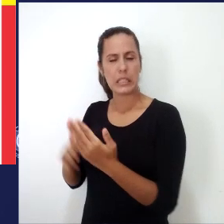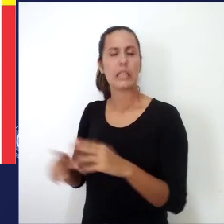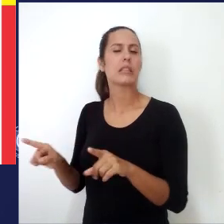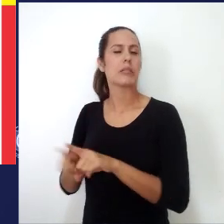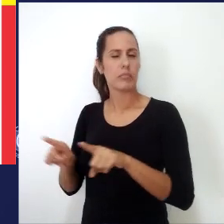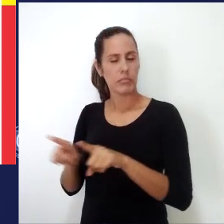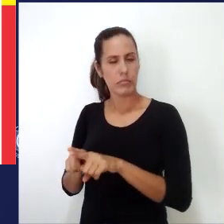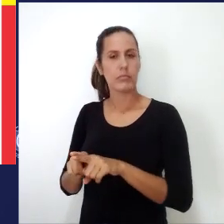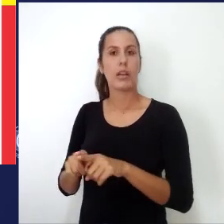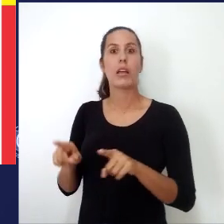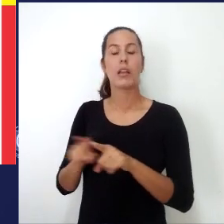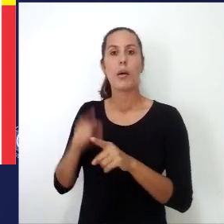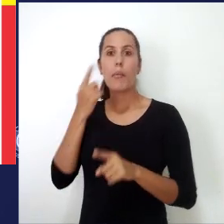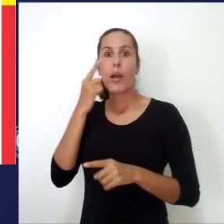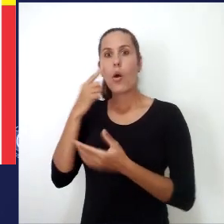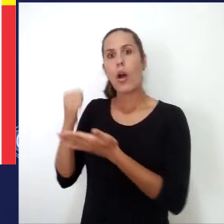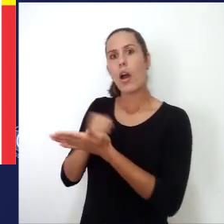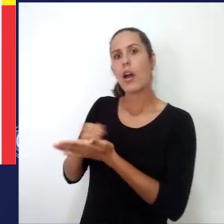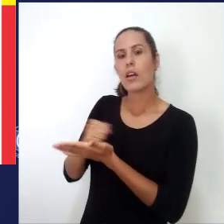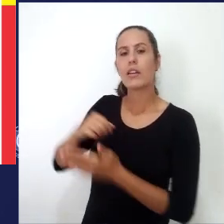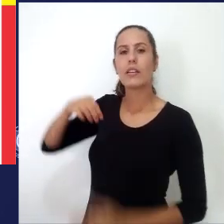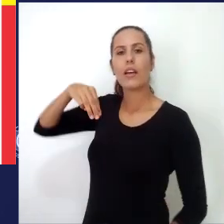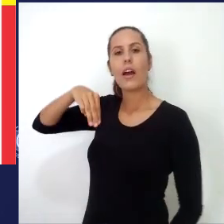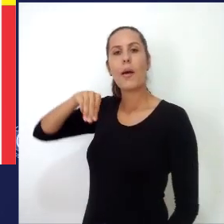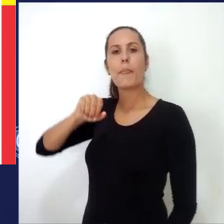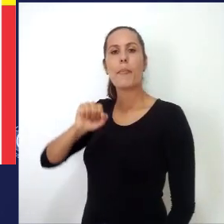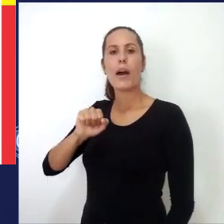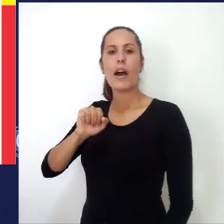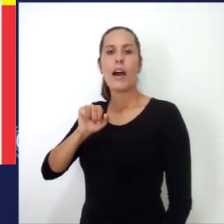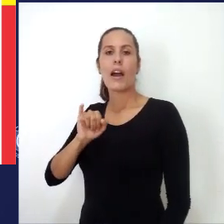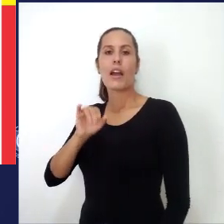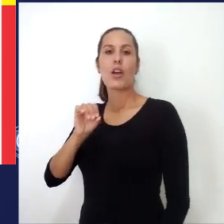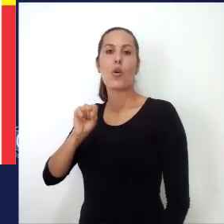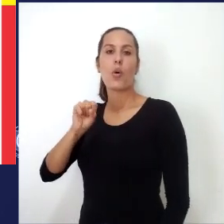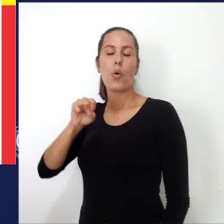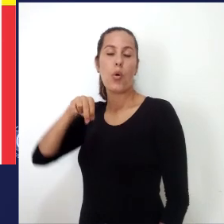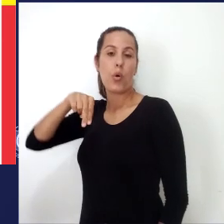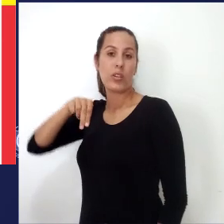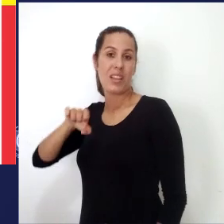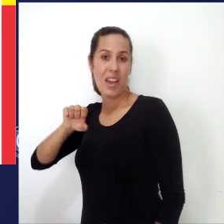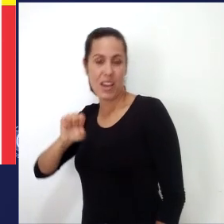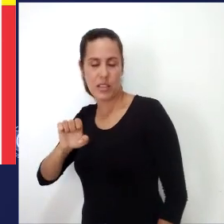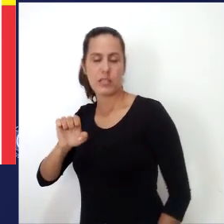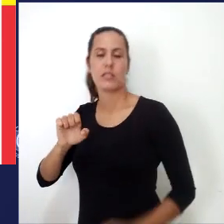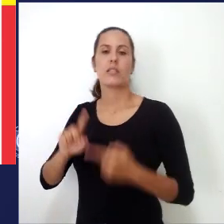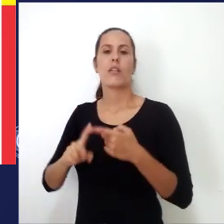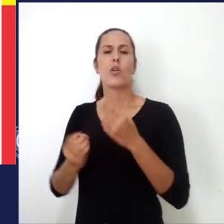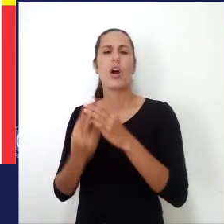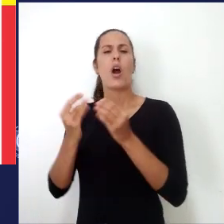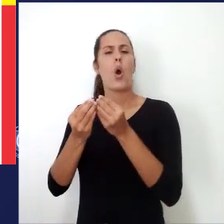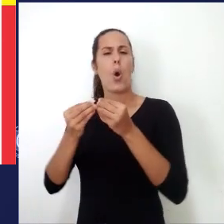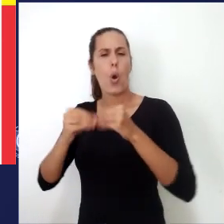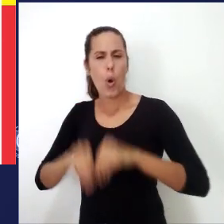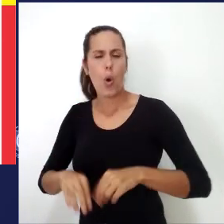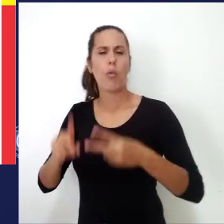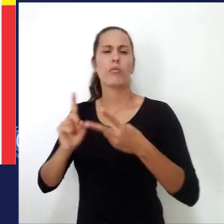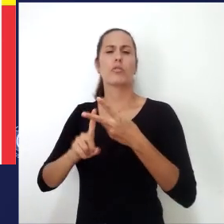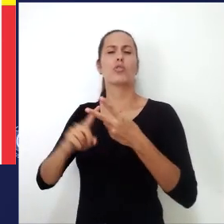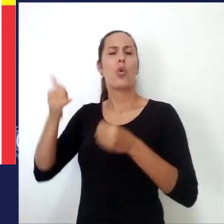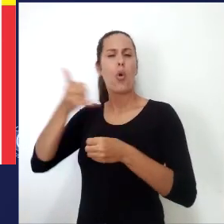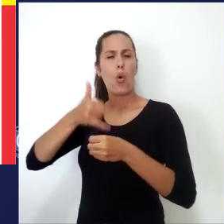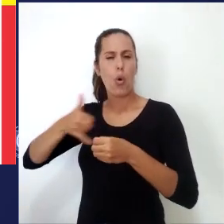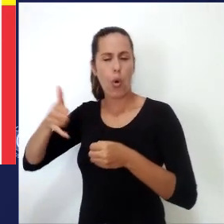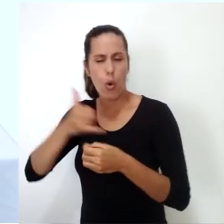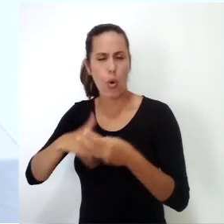tem aí uma receita de maionese, né? Onde você vai utilizar ovos, óleo, sal,